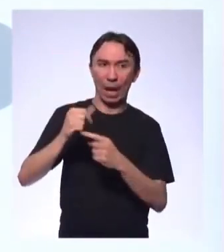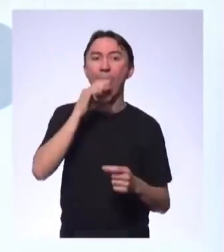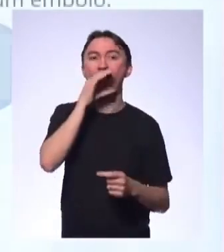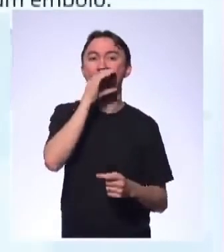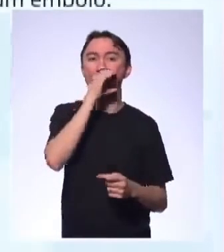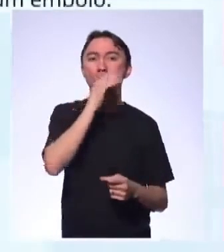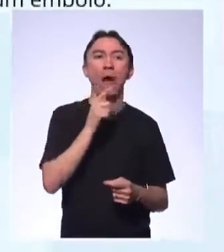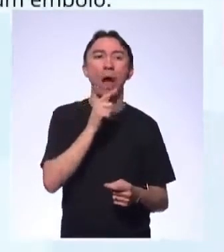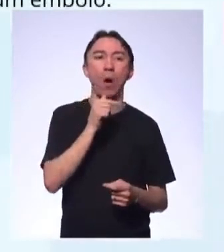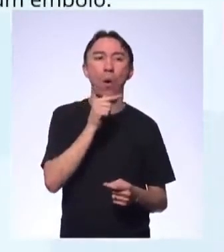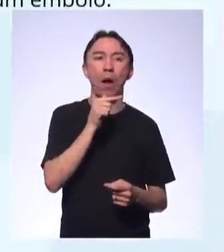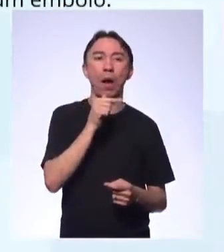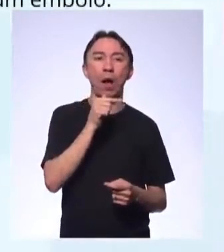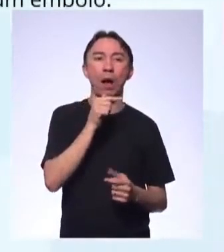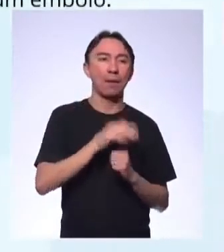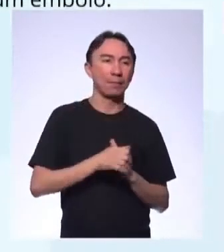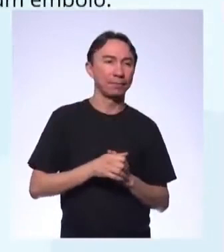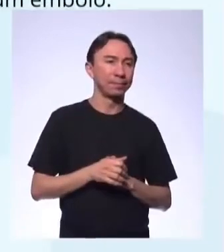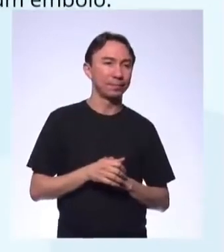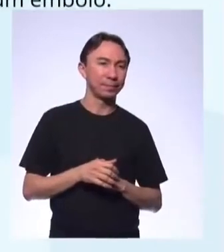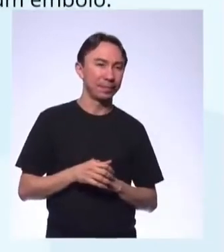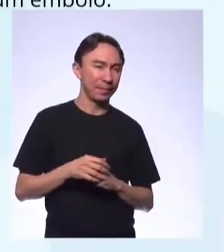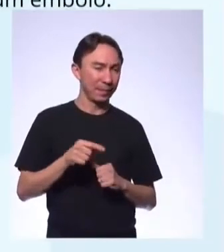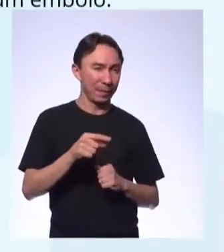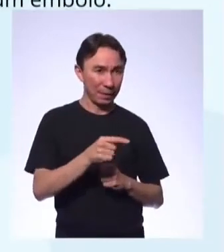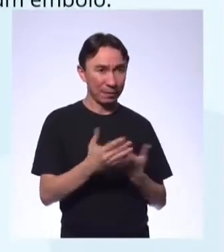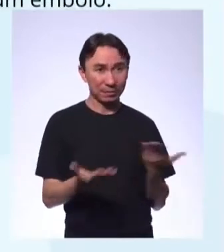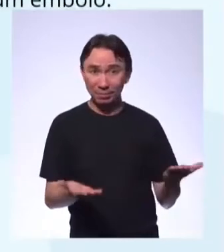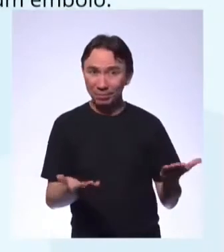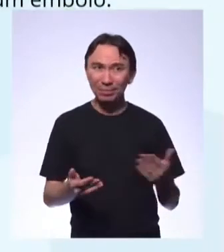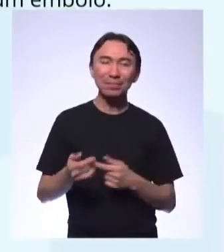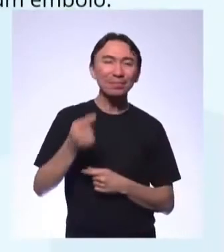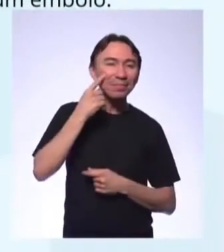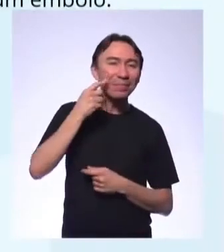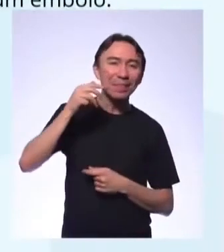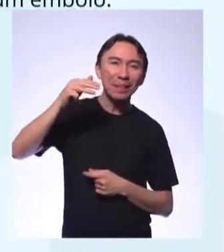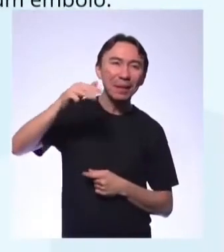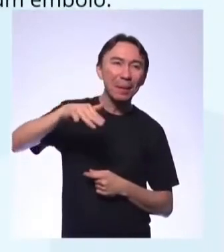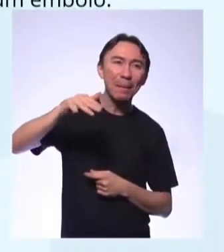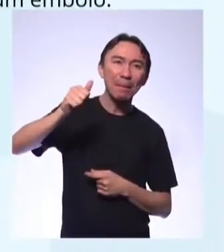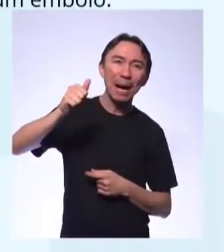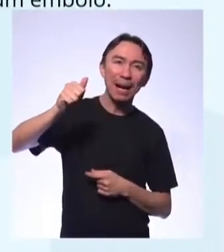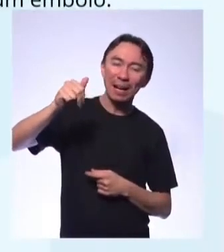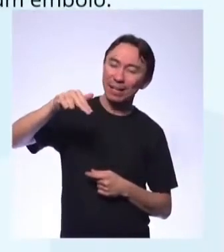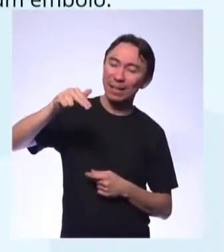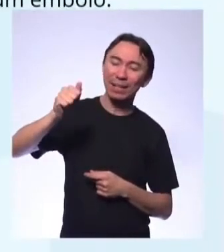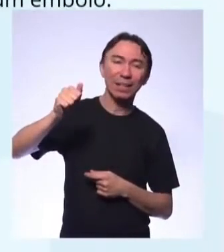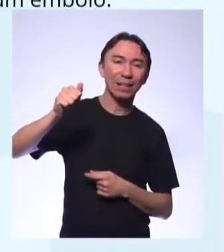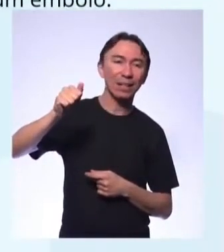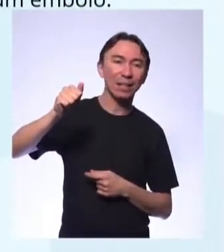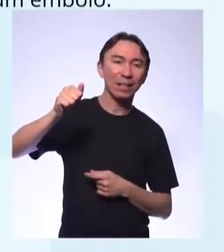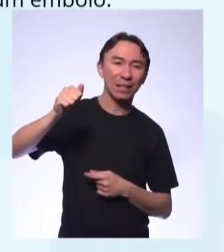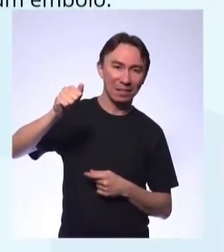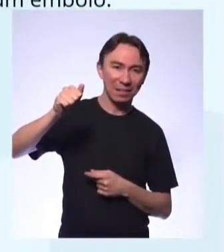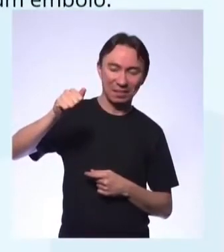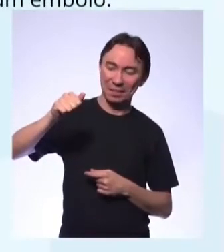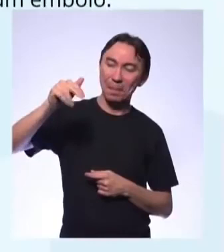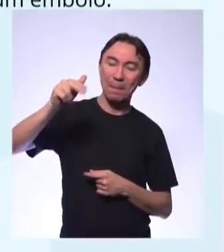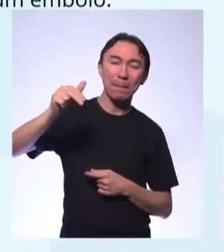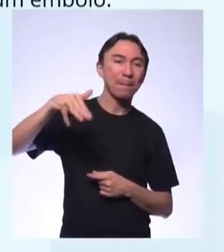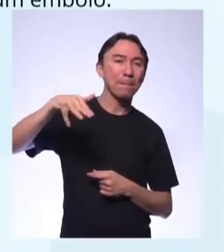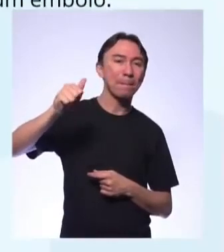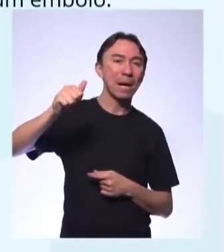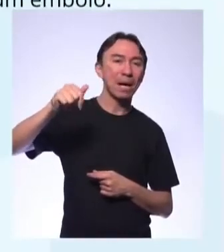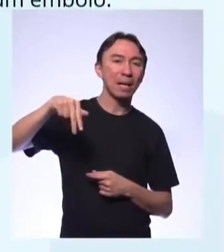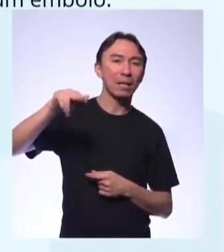tela aí. Então, olha só, a maquinofatura, como o nome já sugere, vem de máquina. Então, nesse momento, as máquinas